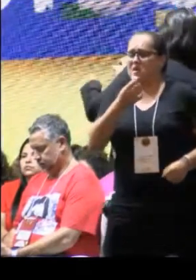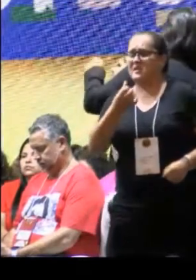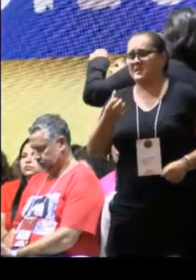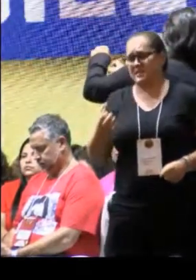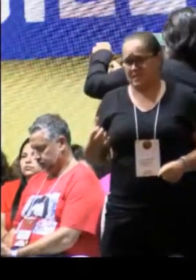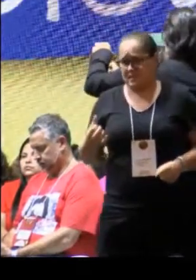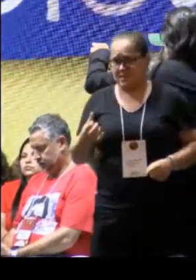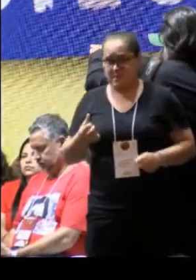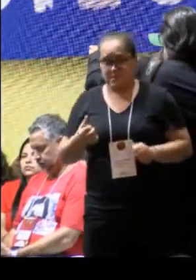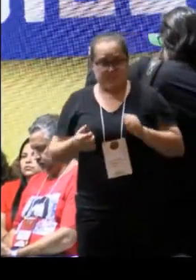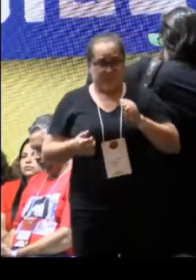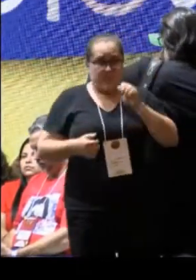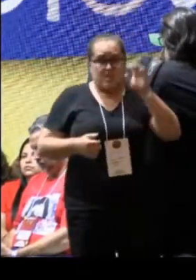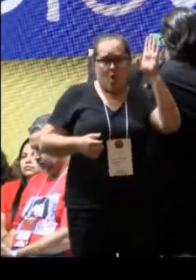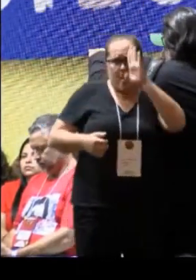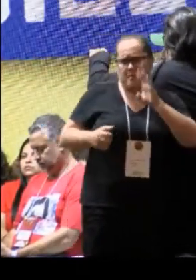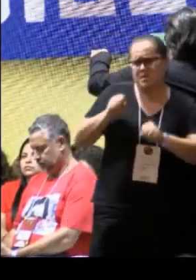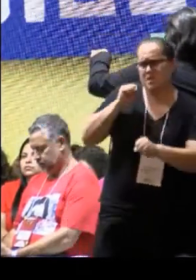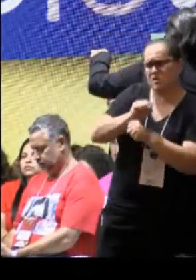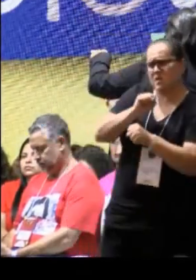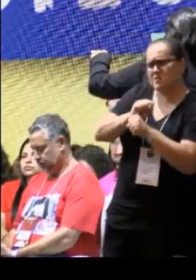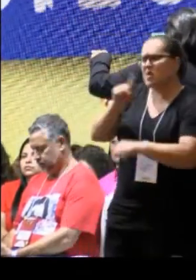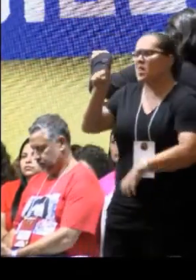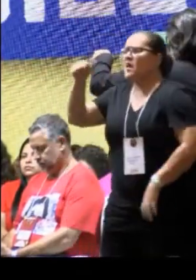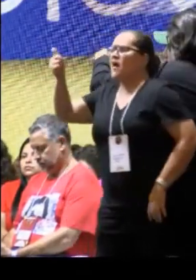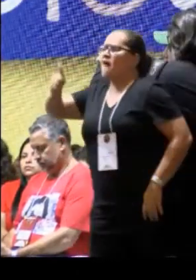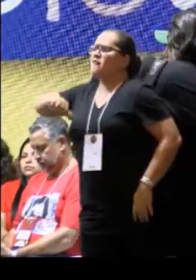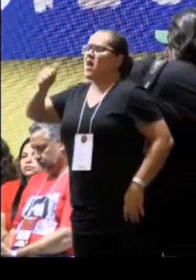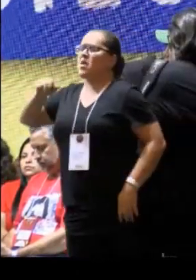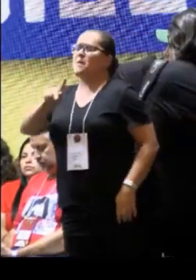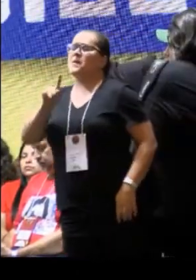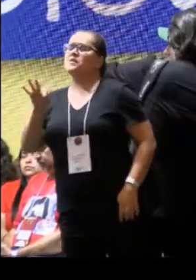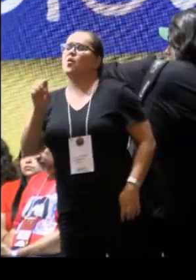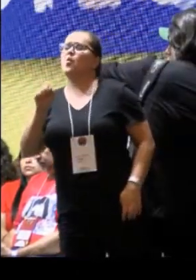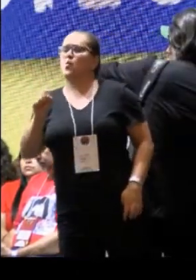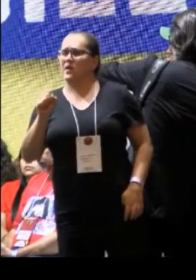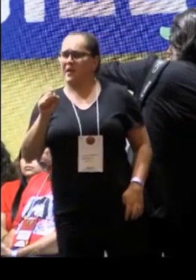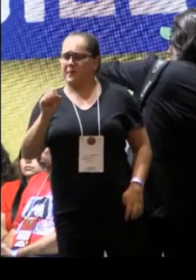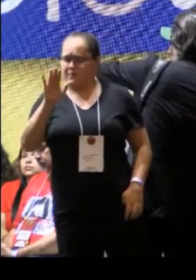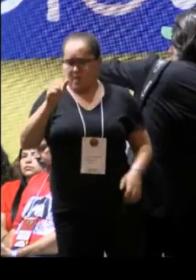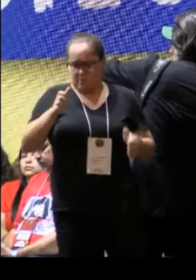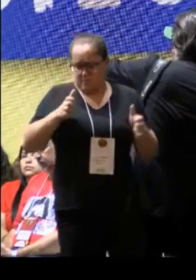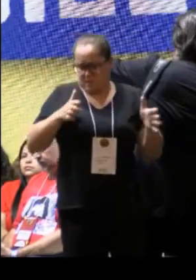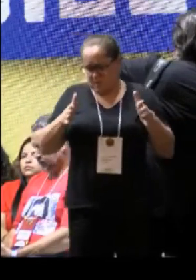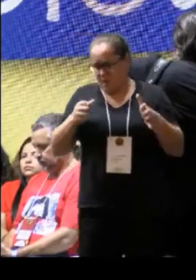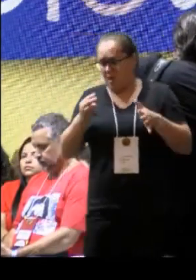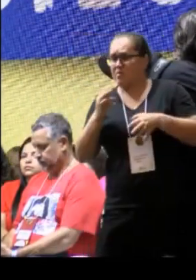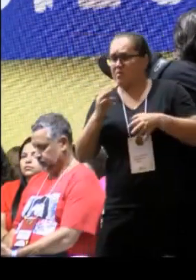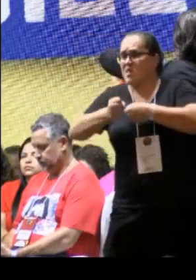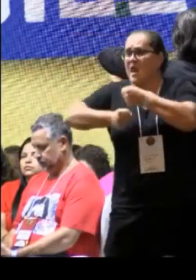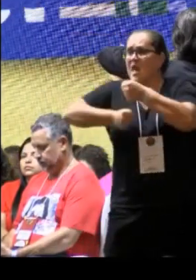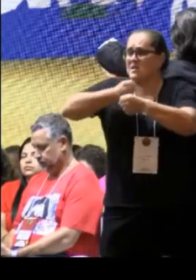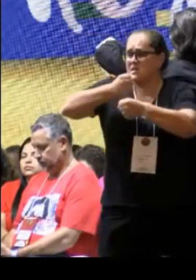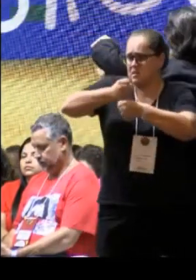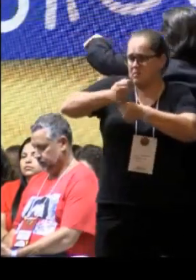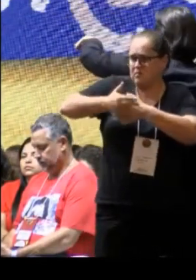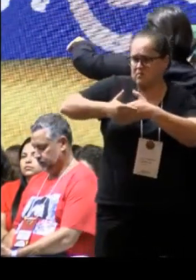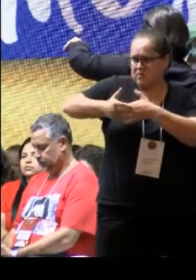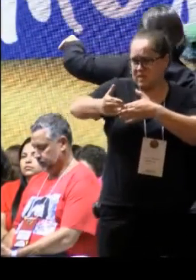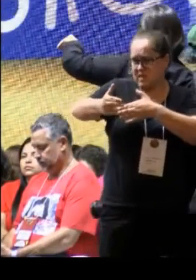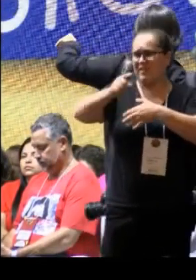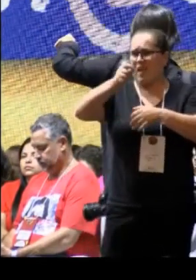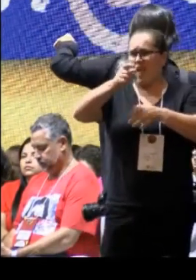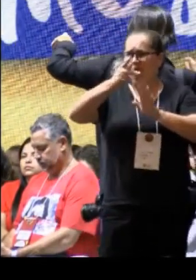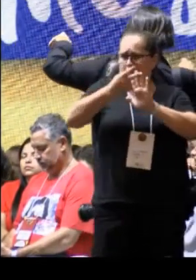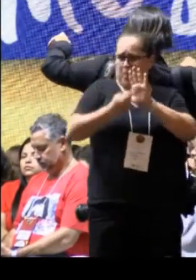que o Brasil espera é a de todos que apoiaram nos últimos 3 anos a implantação do projeto neoliberal